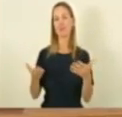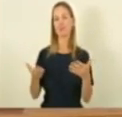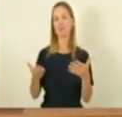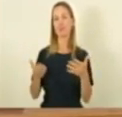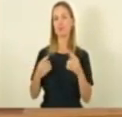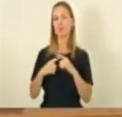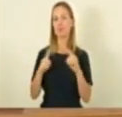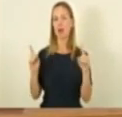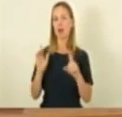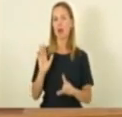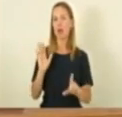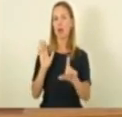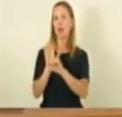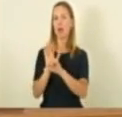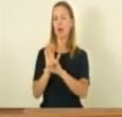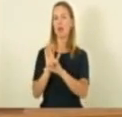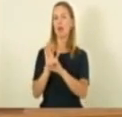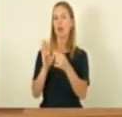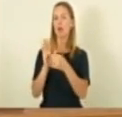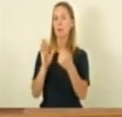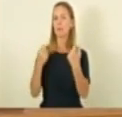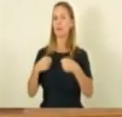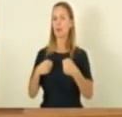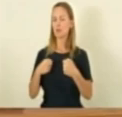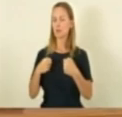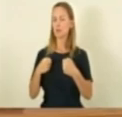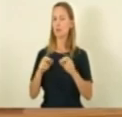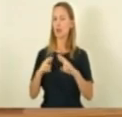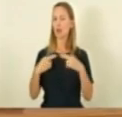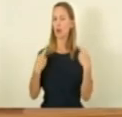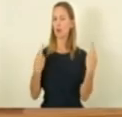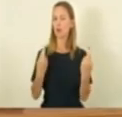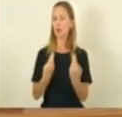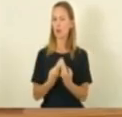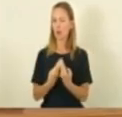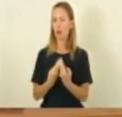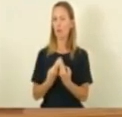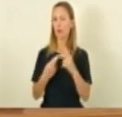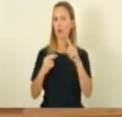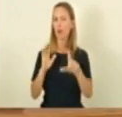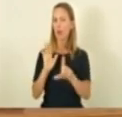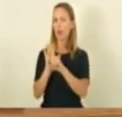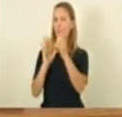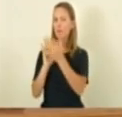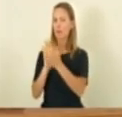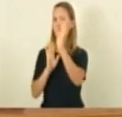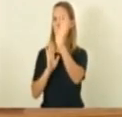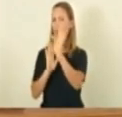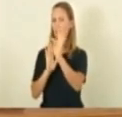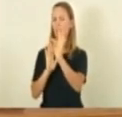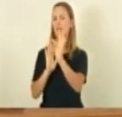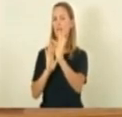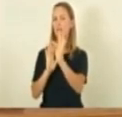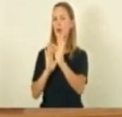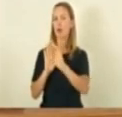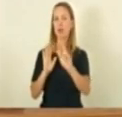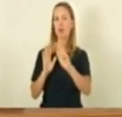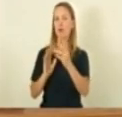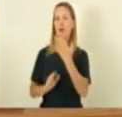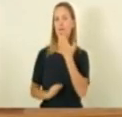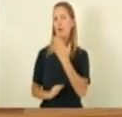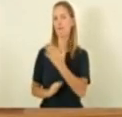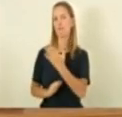mas é lei, tem que reunir, sim, é estabelecido pela lei federal. Não é nenhum favor que